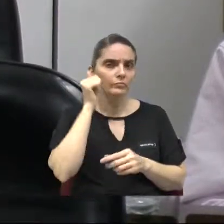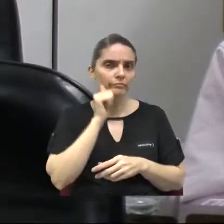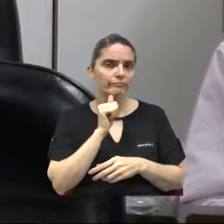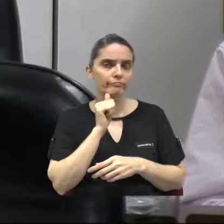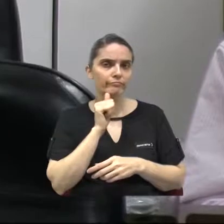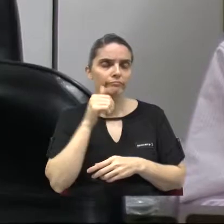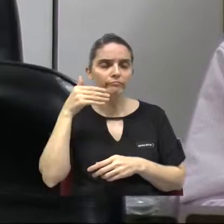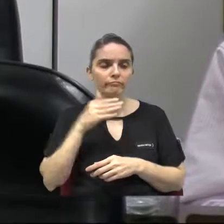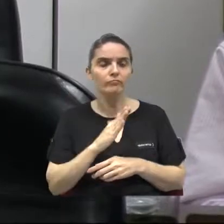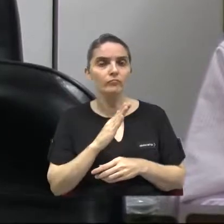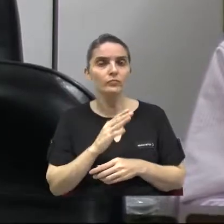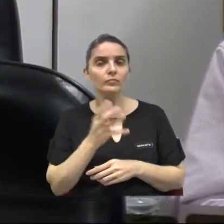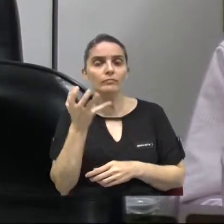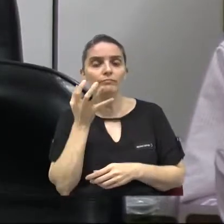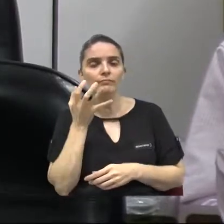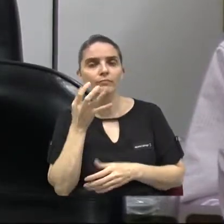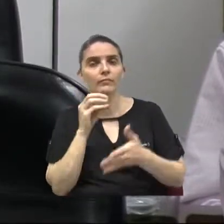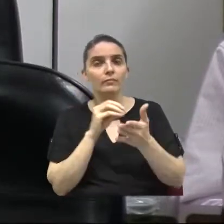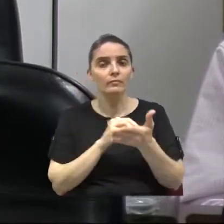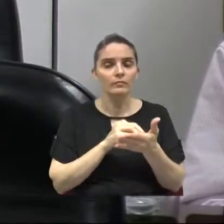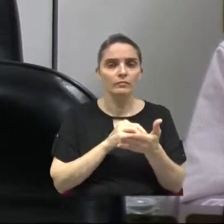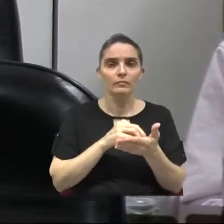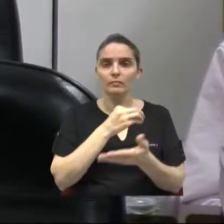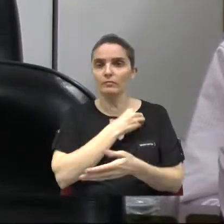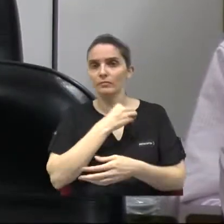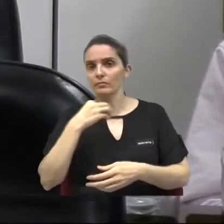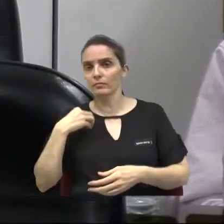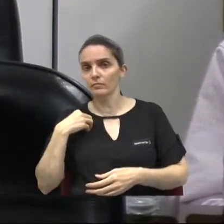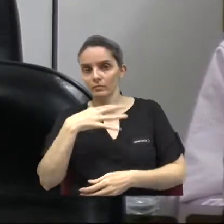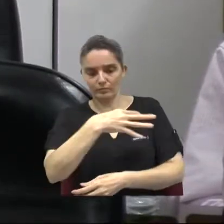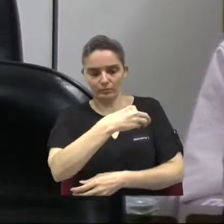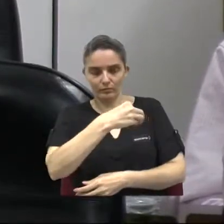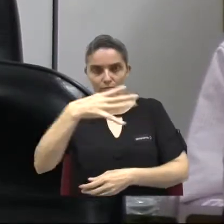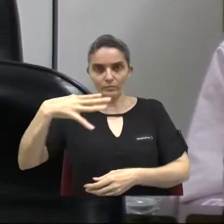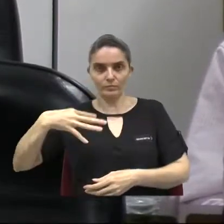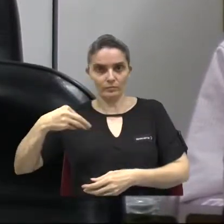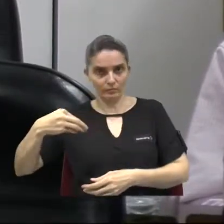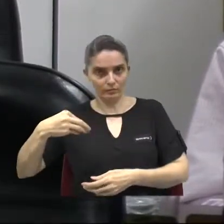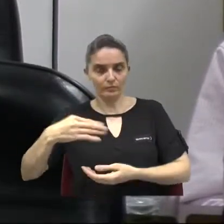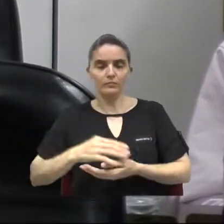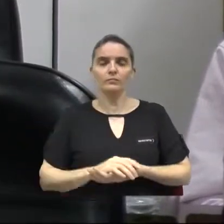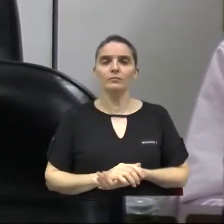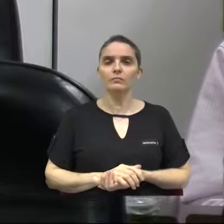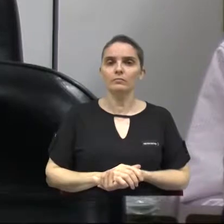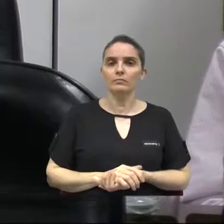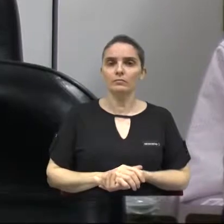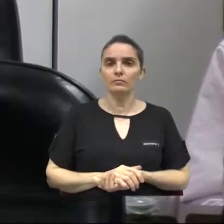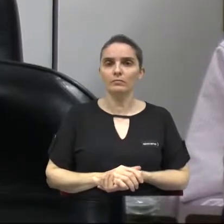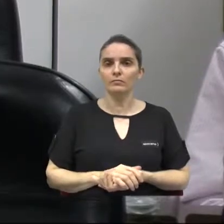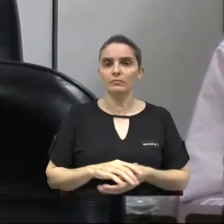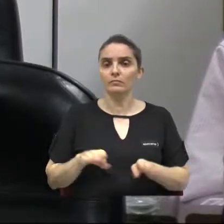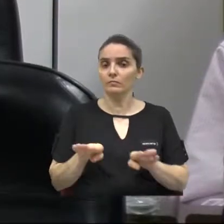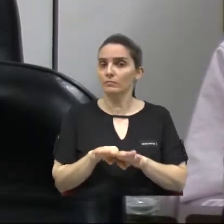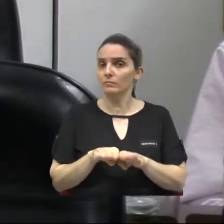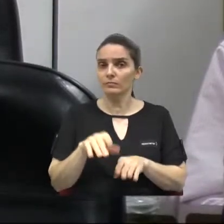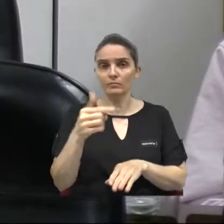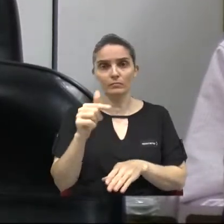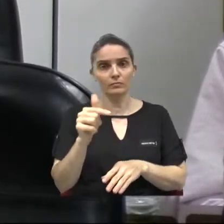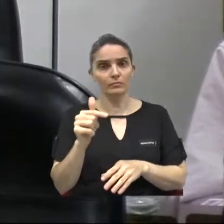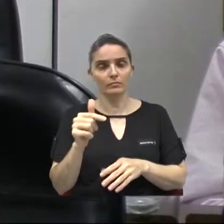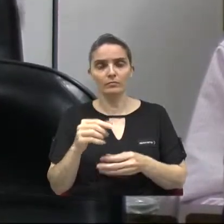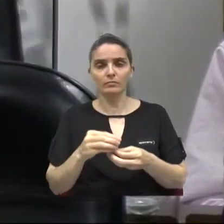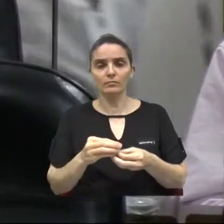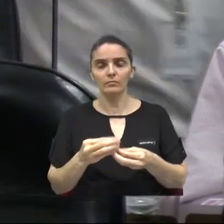para poder marcar exames de mamografia e até mesmo a falta de filmes para poder